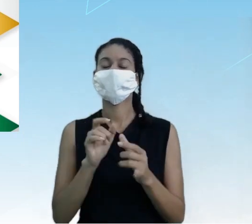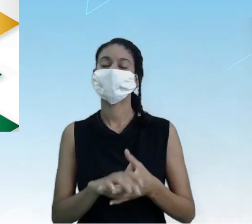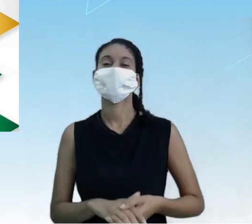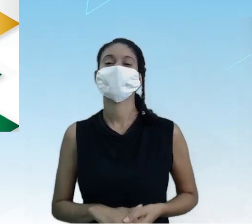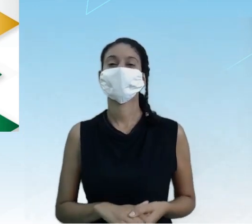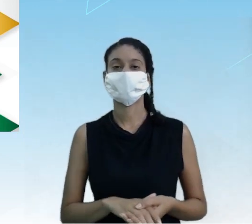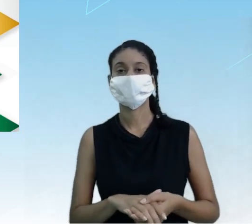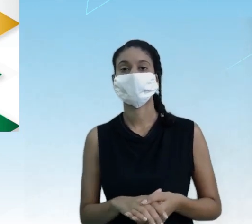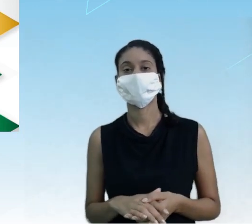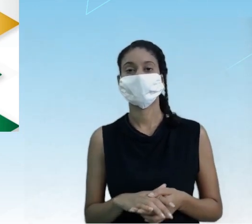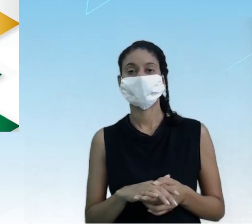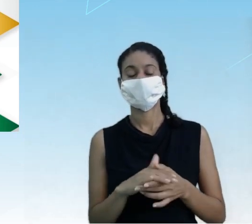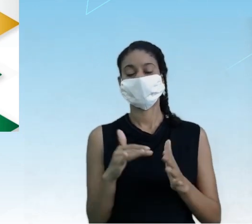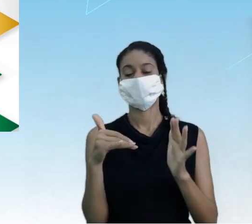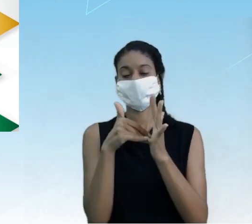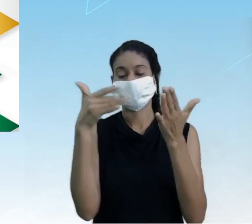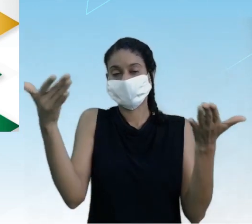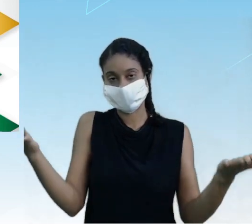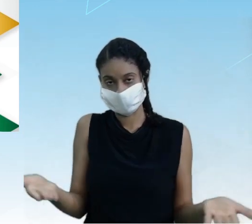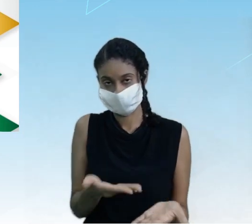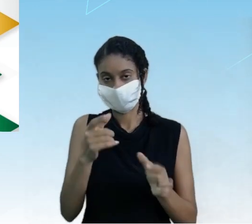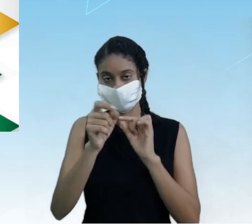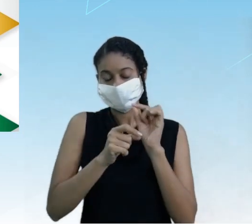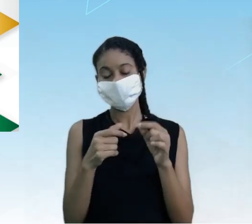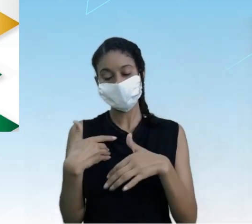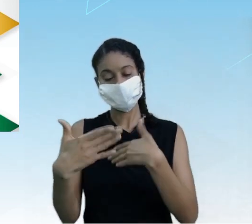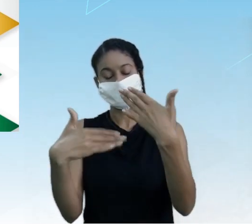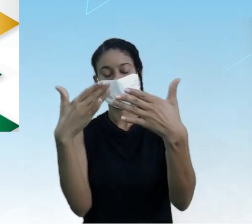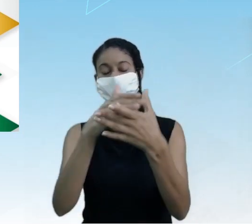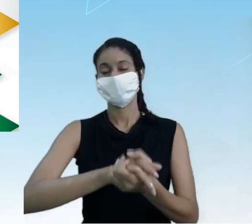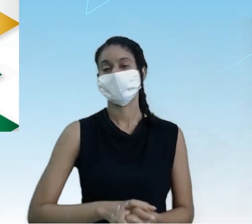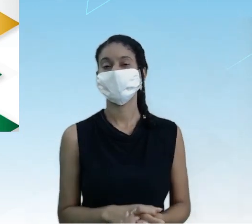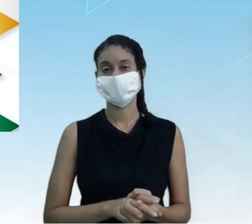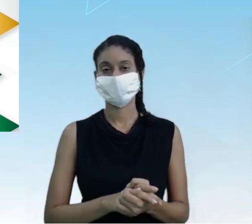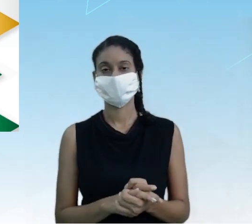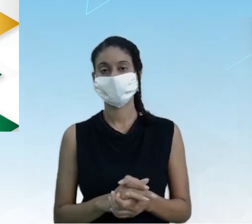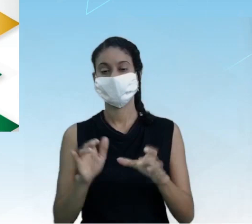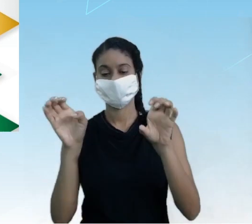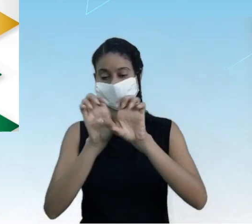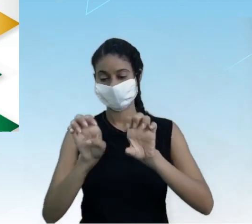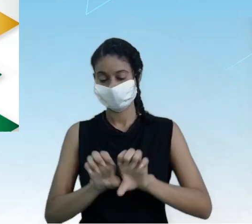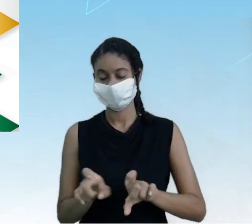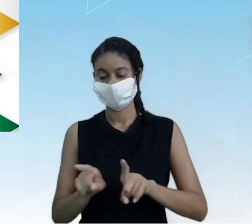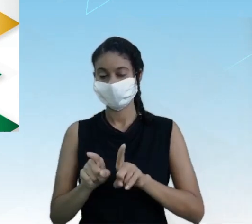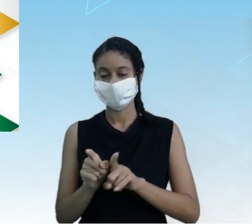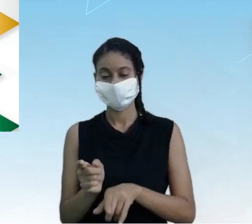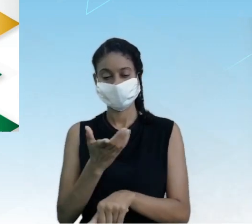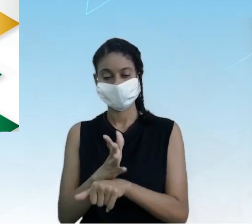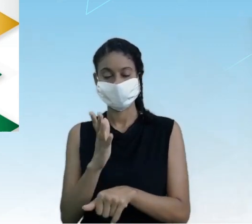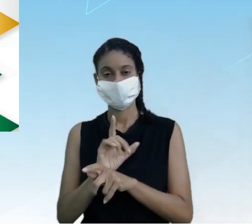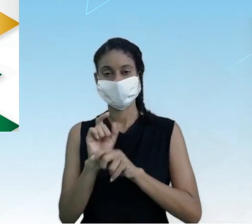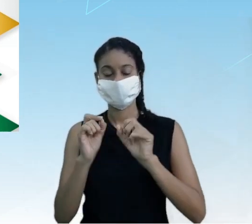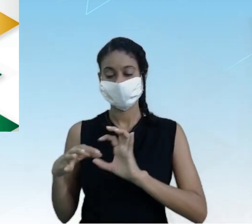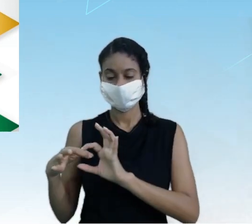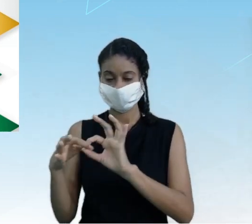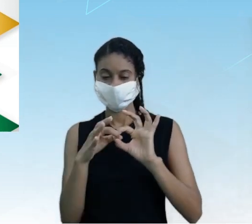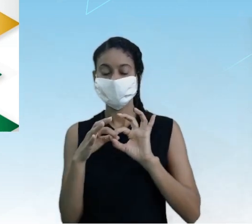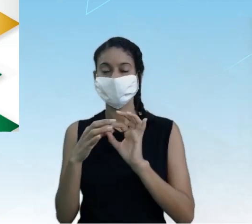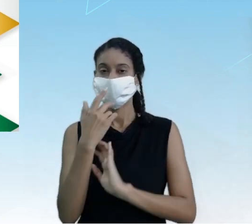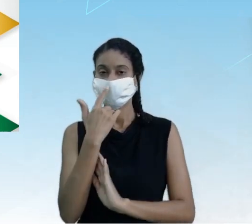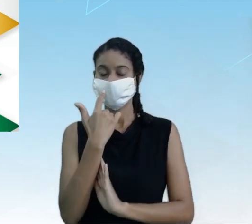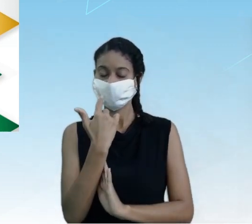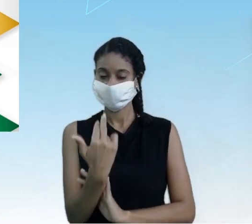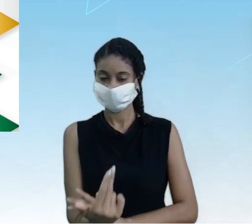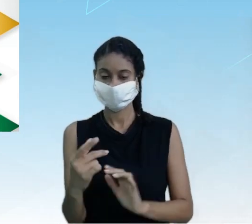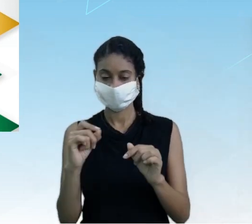moderno até os dias de hoje, é o seu processo de estruturação e tentativa de unificar a